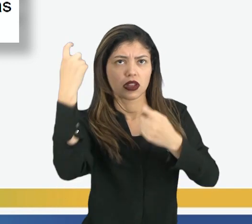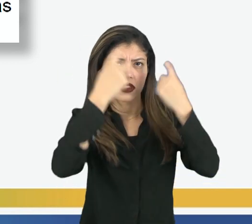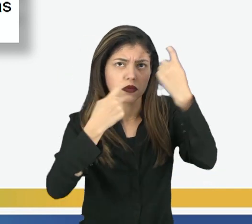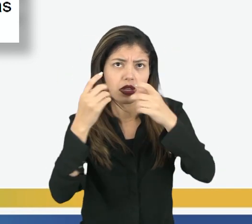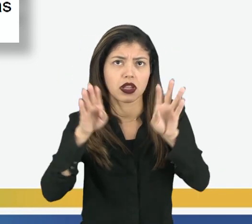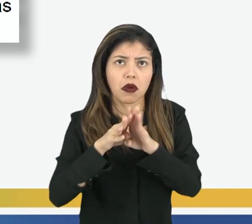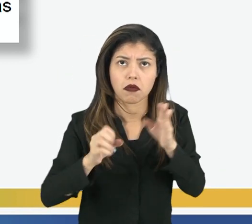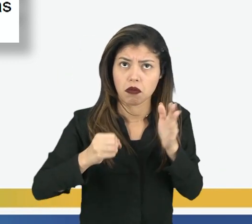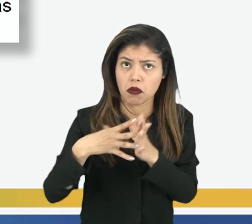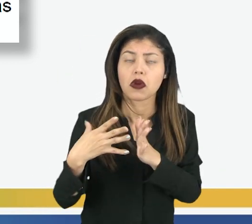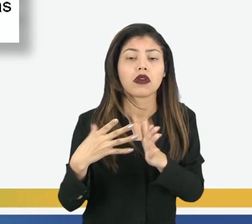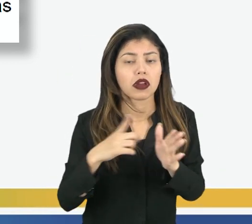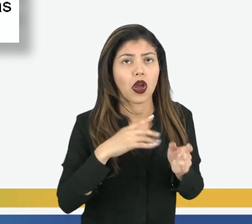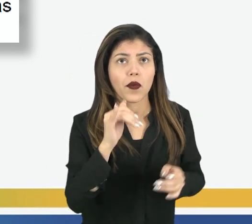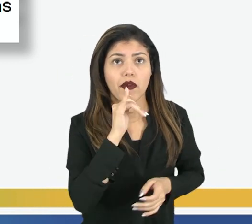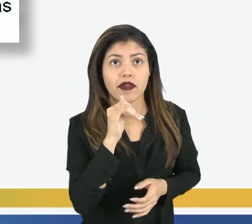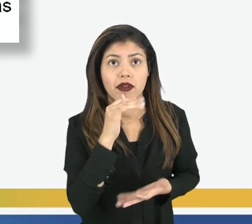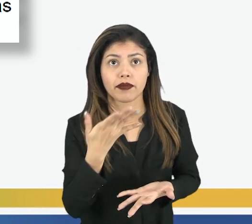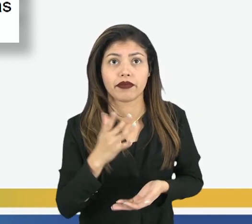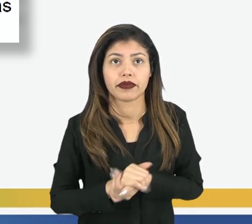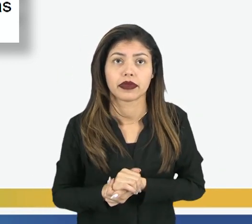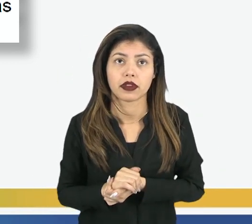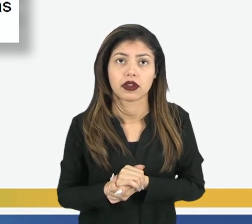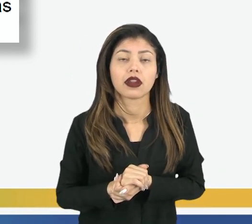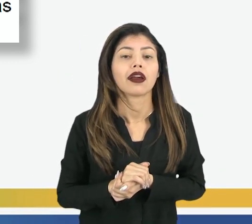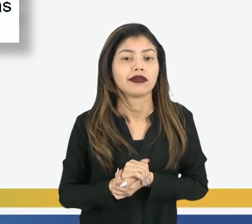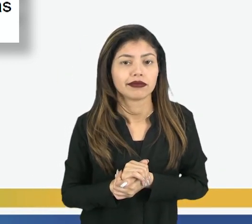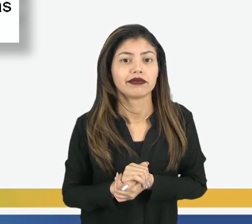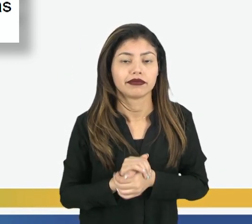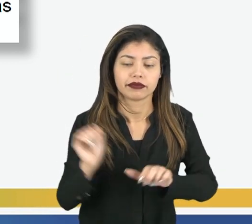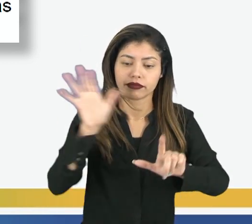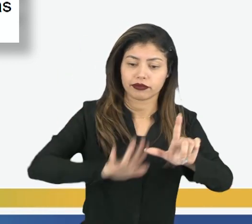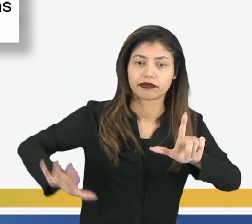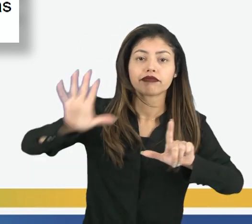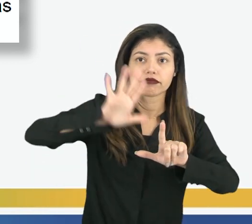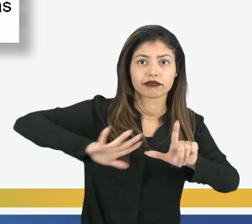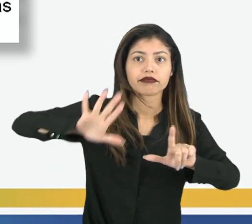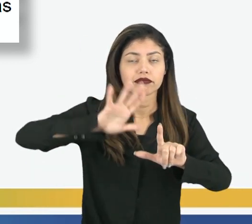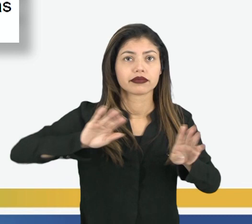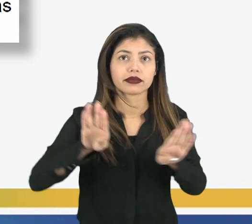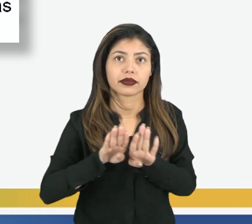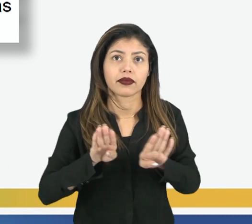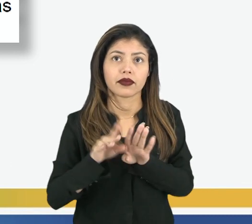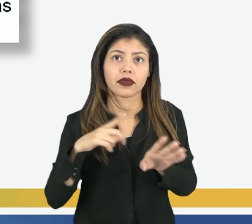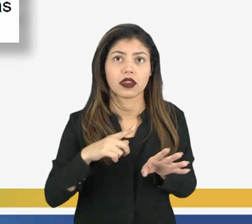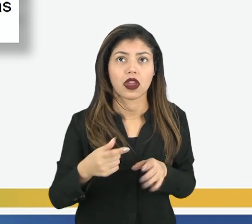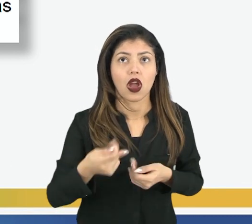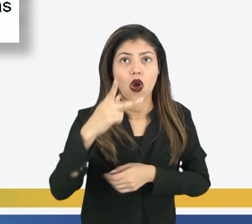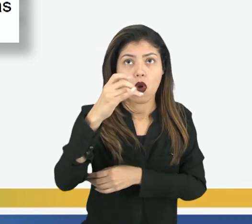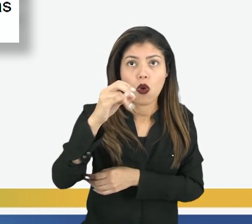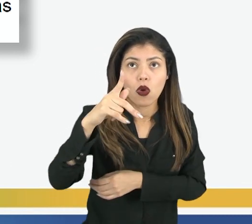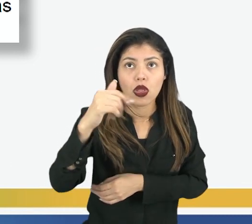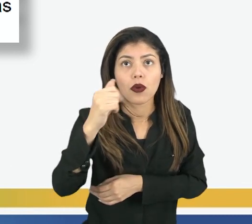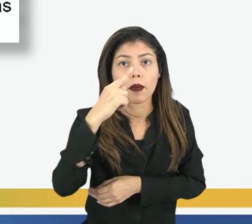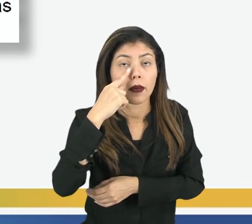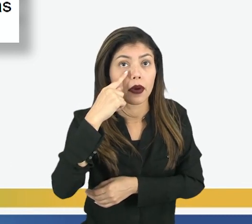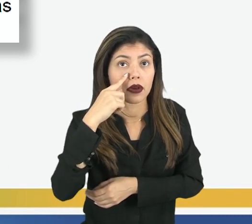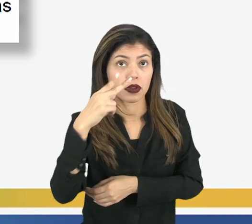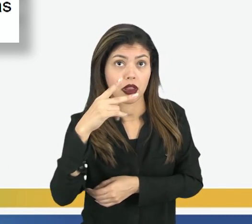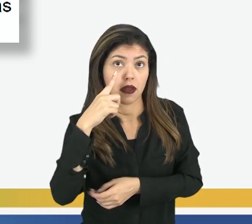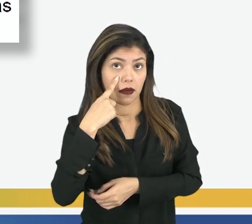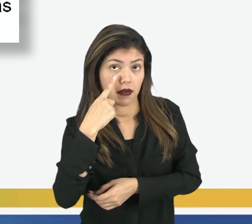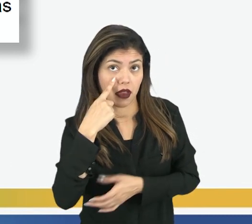sobre os valores, como, por exemplo, valores sociais. Lá no poema Olho por Olho,